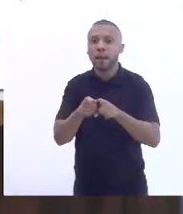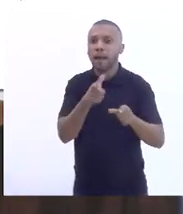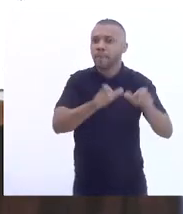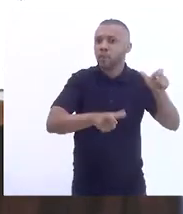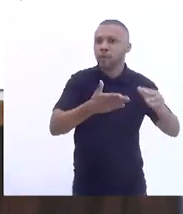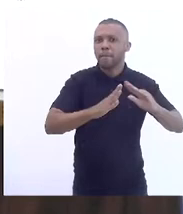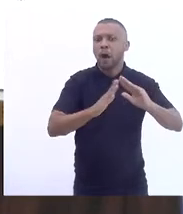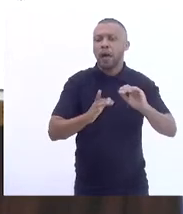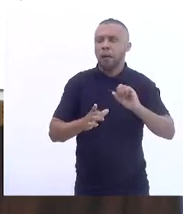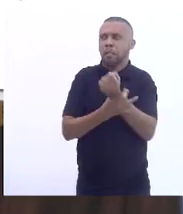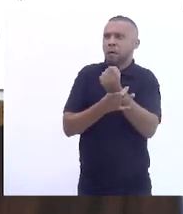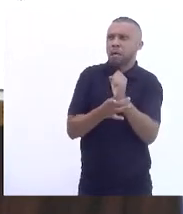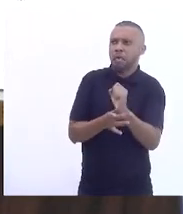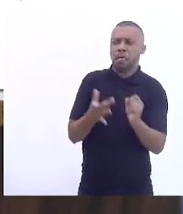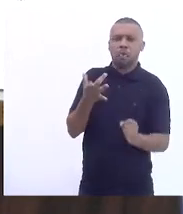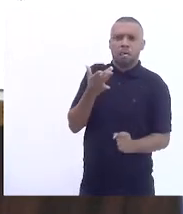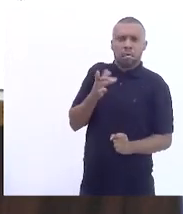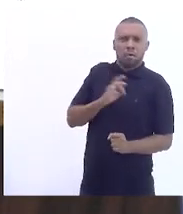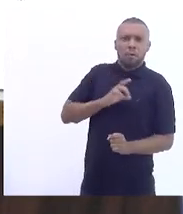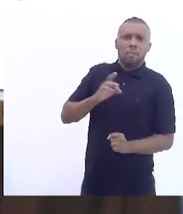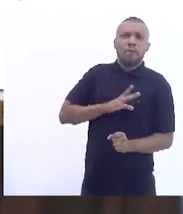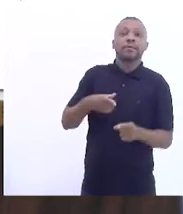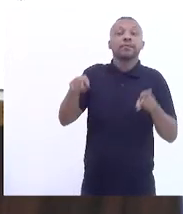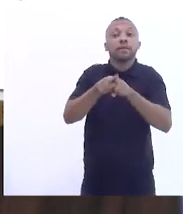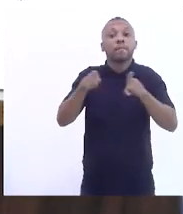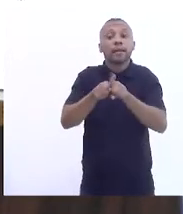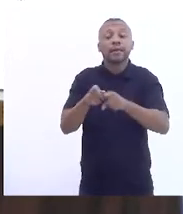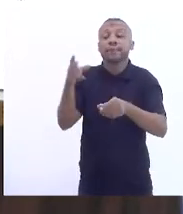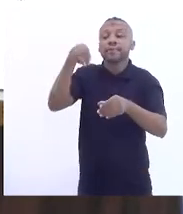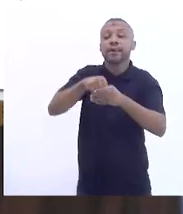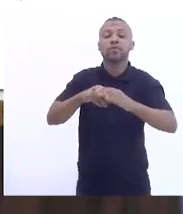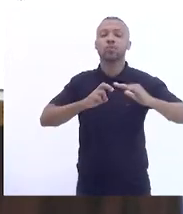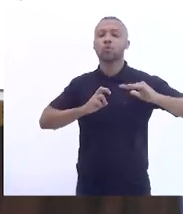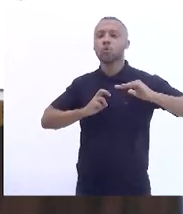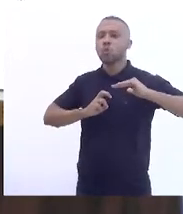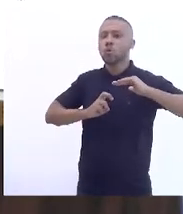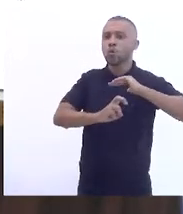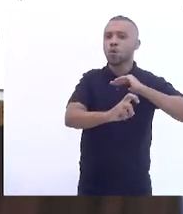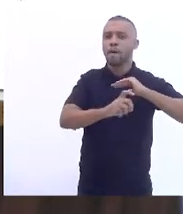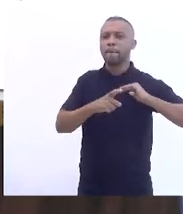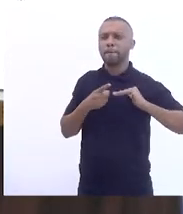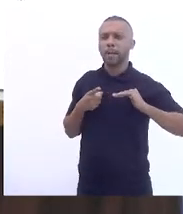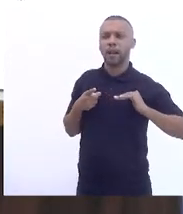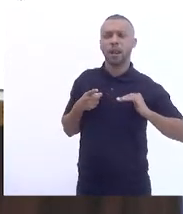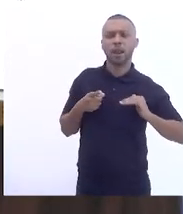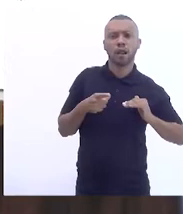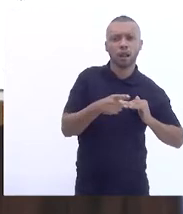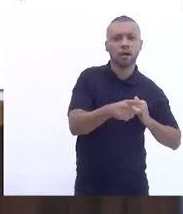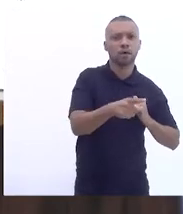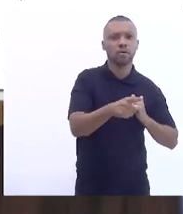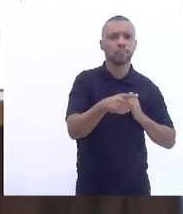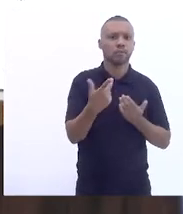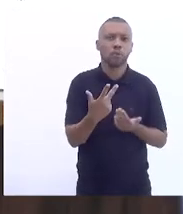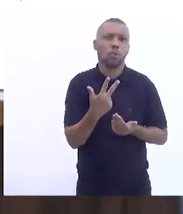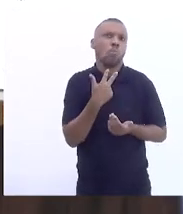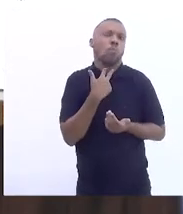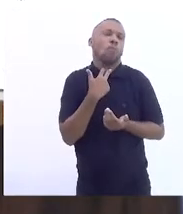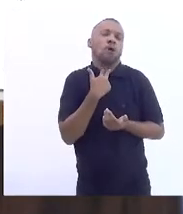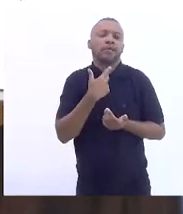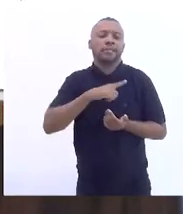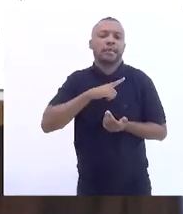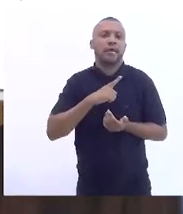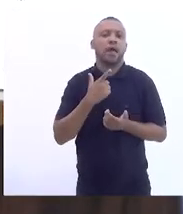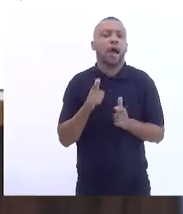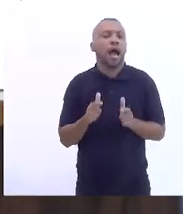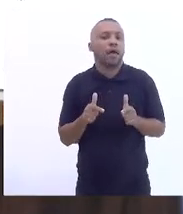mas também aqueles que passavam no metrô então é preciso que Digamos que não ah não pode haver operação policial